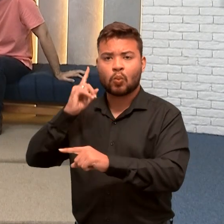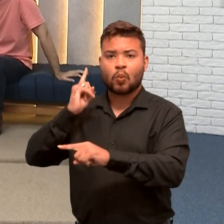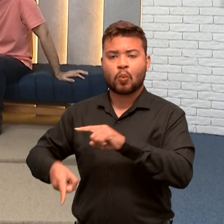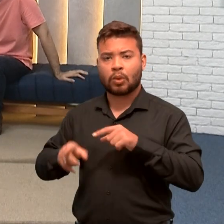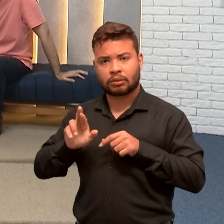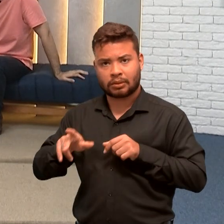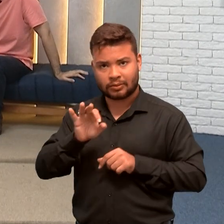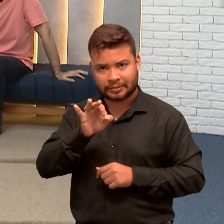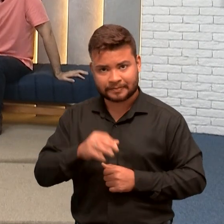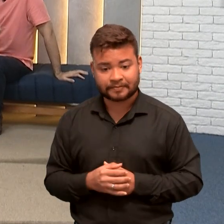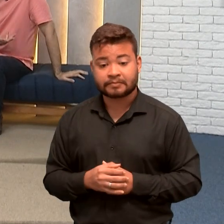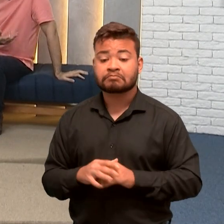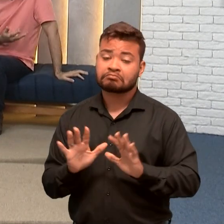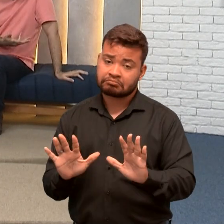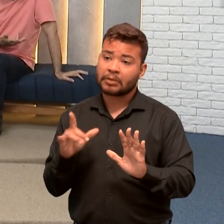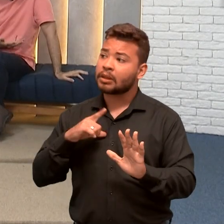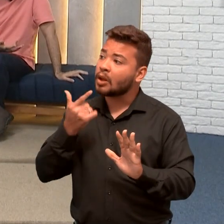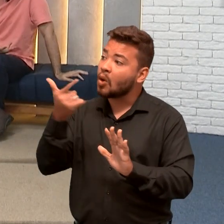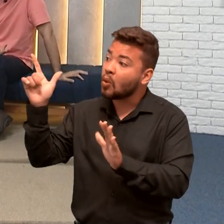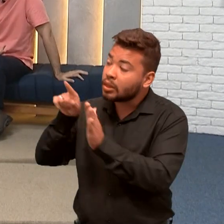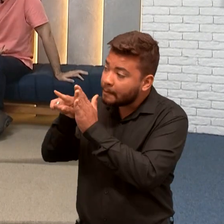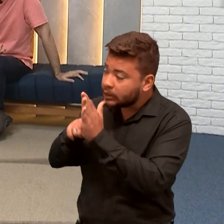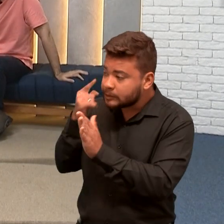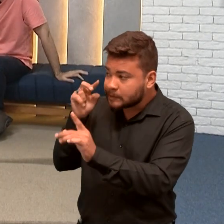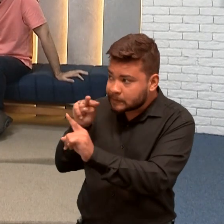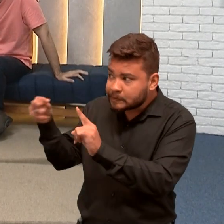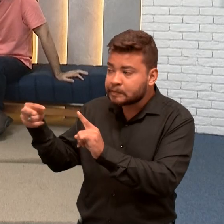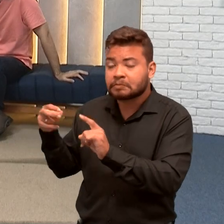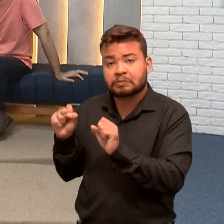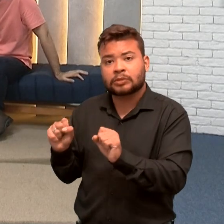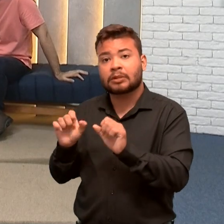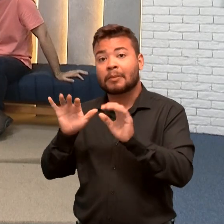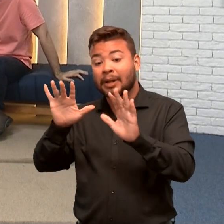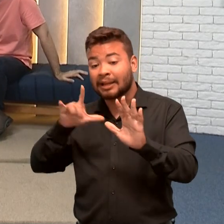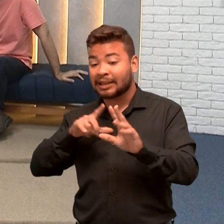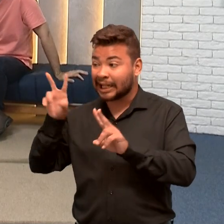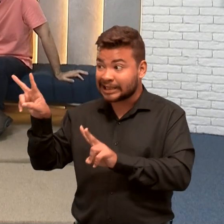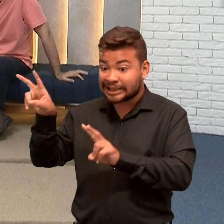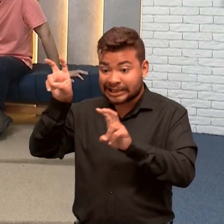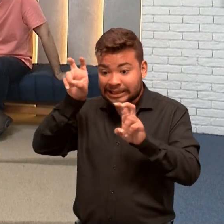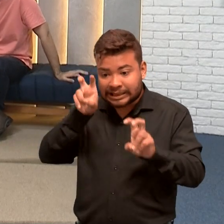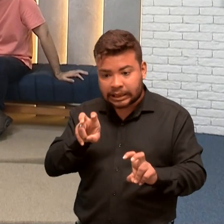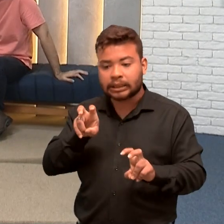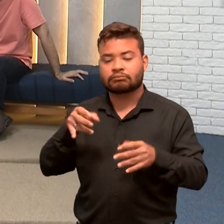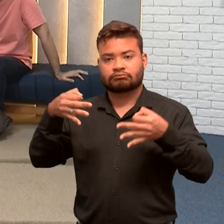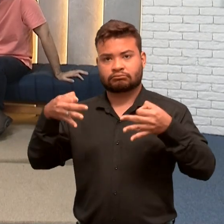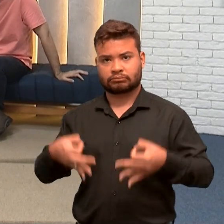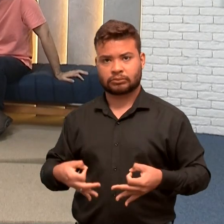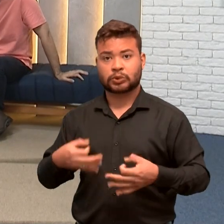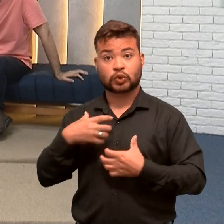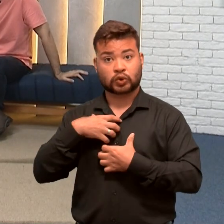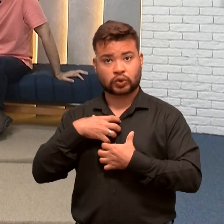ali um olhar sobre outras pesquisas, mas tem toda uma citação, a forma disso ser